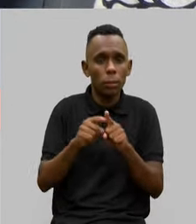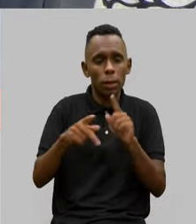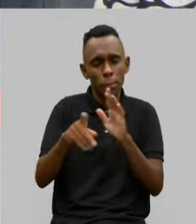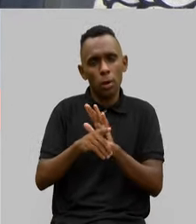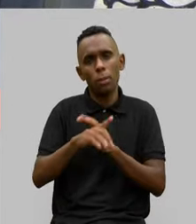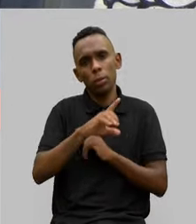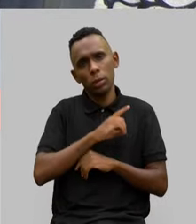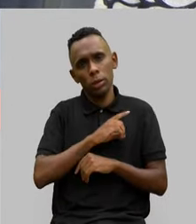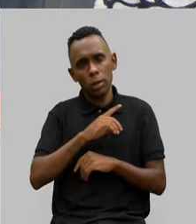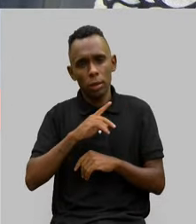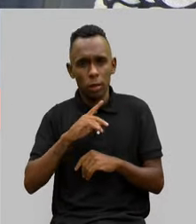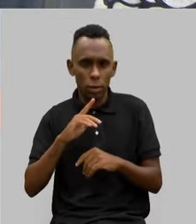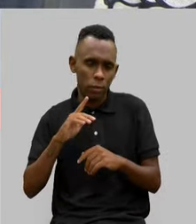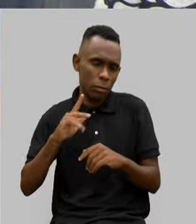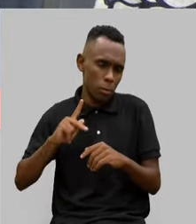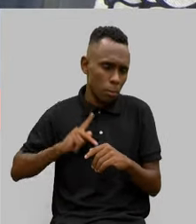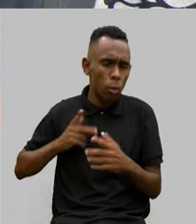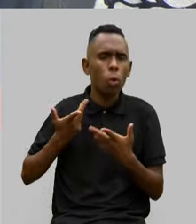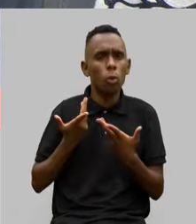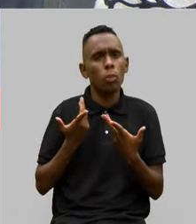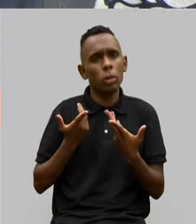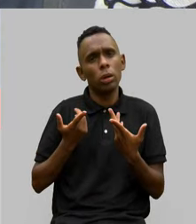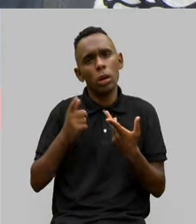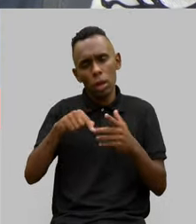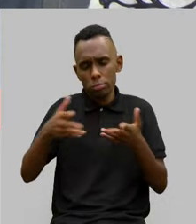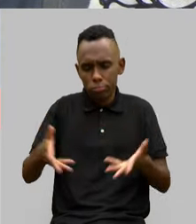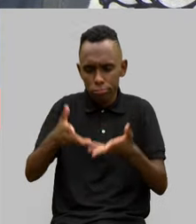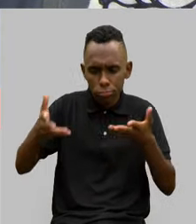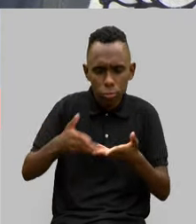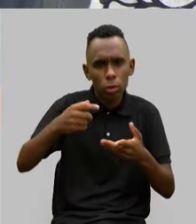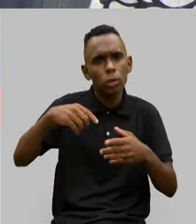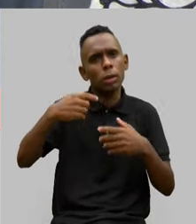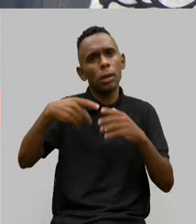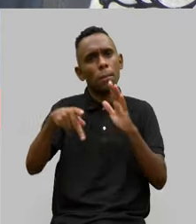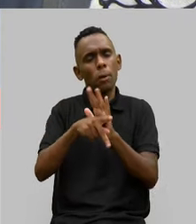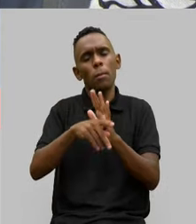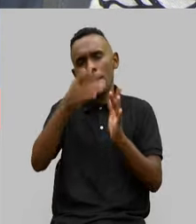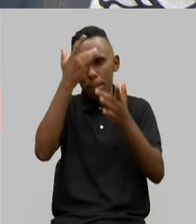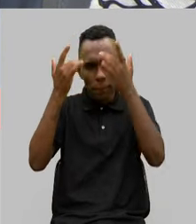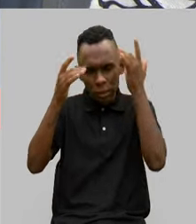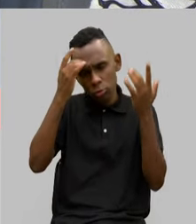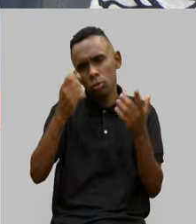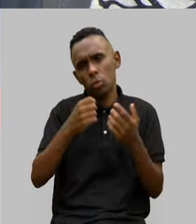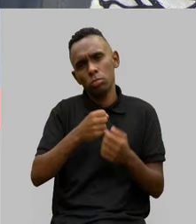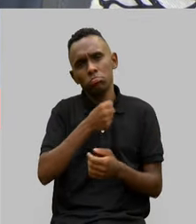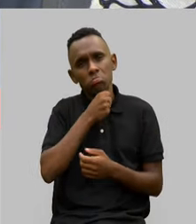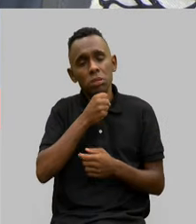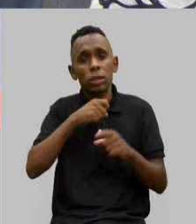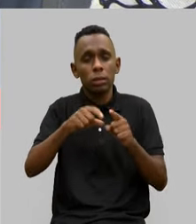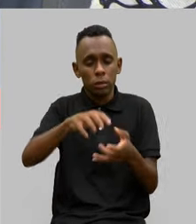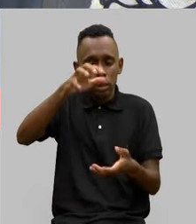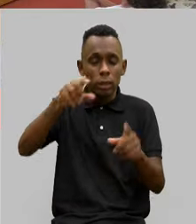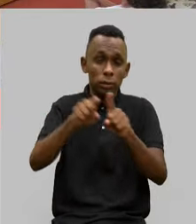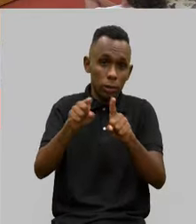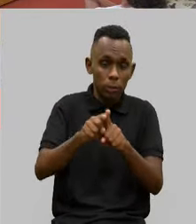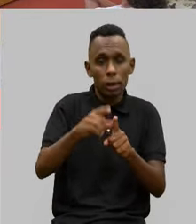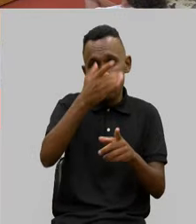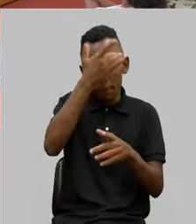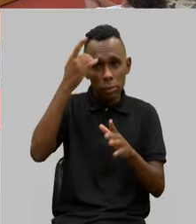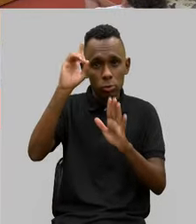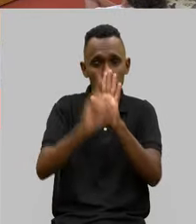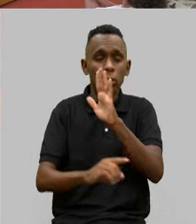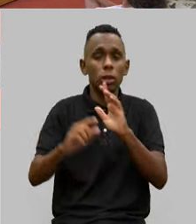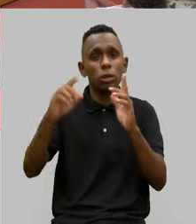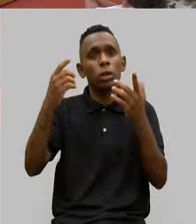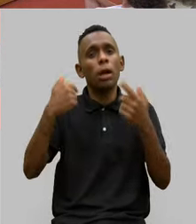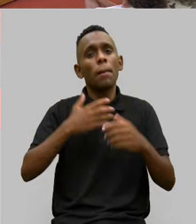através da Coordenadoria Estadual né de Promoção e defesa da pessoa idosa da pessoa com deficiência e também pela rede proteção Eu tenho um